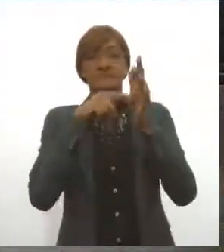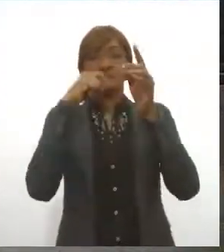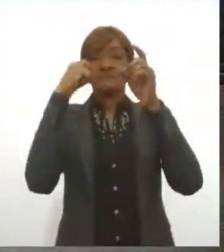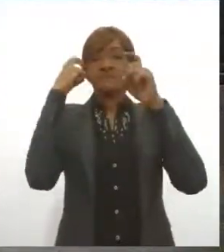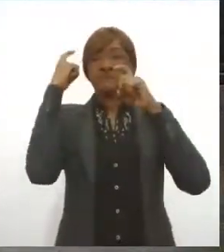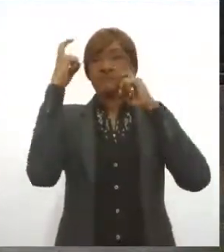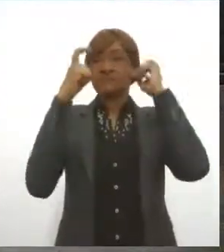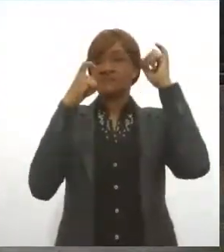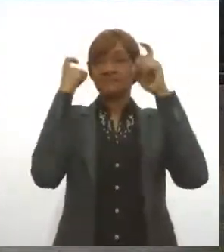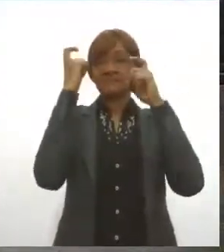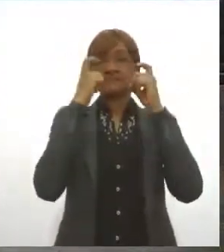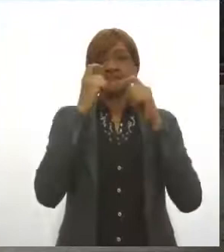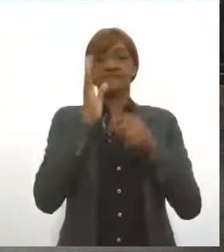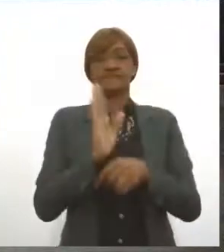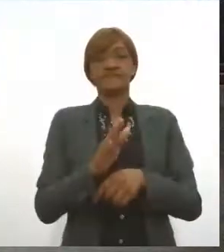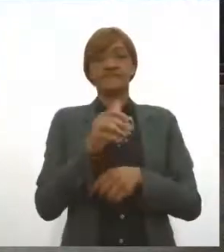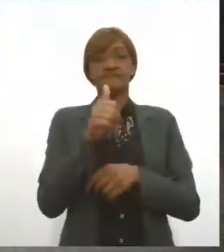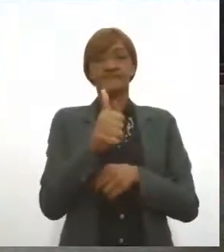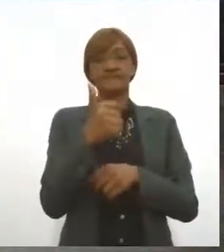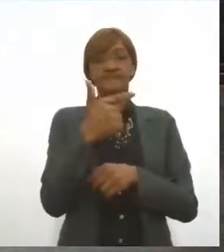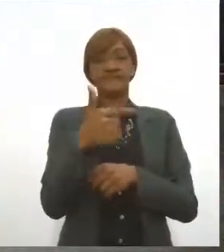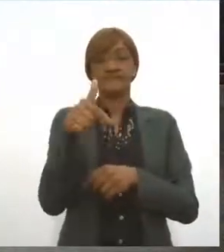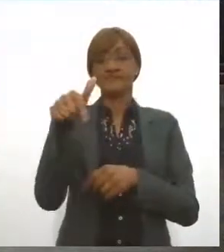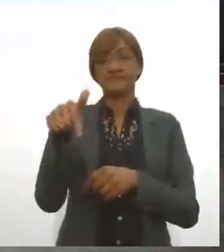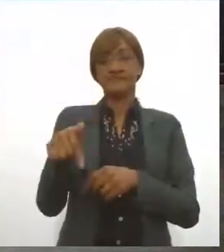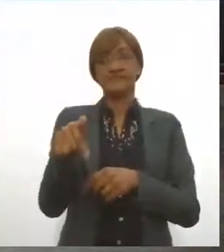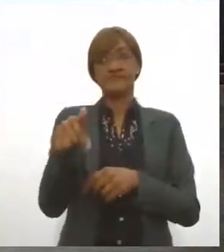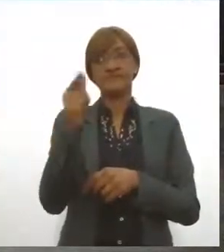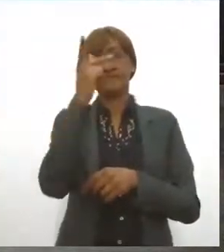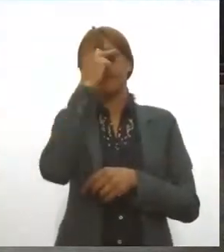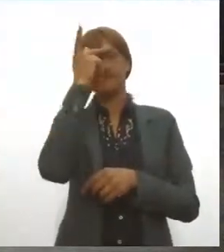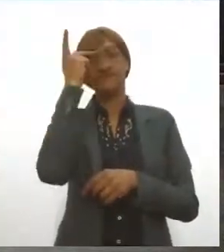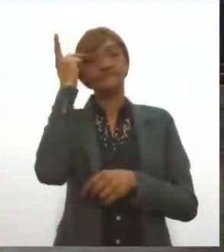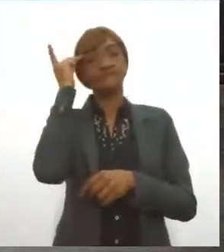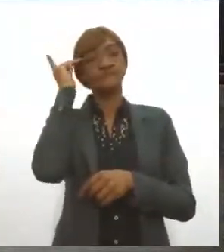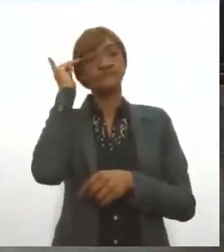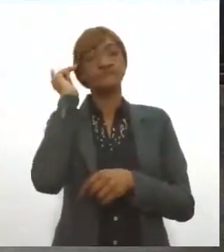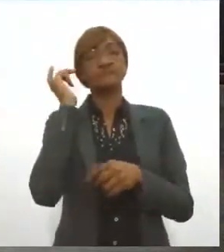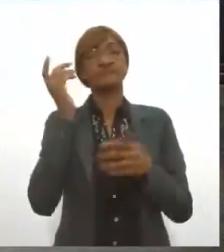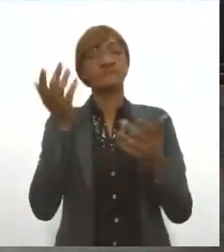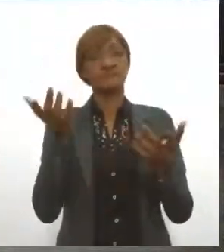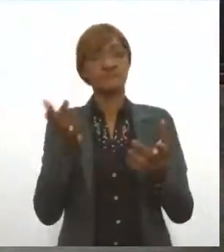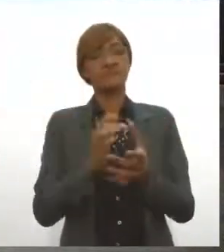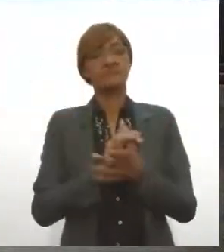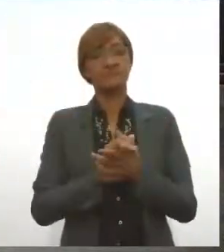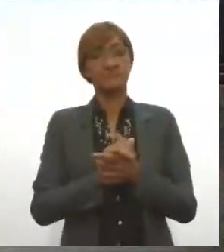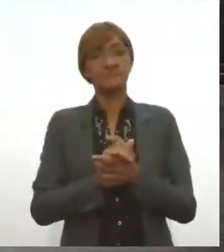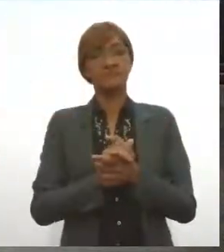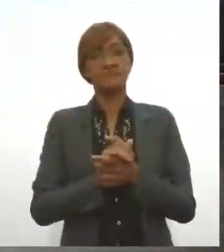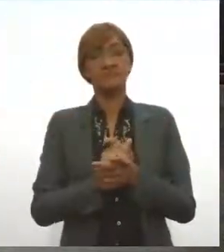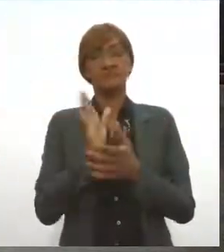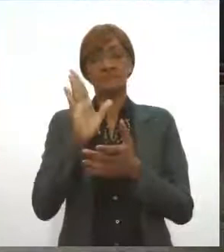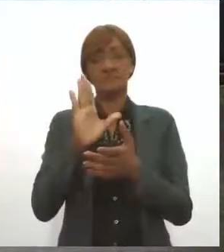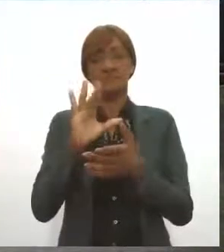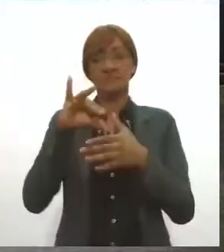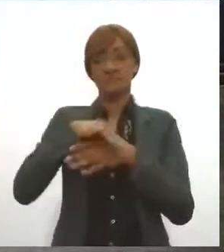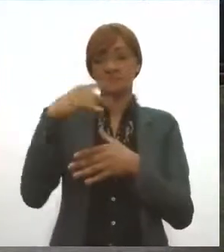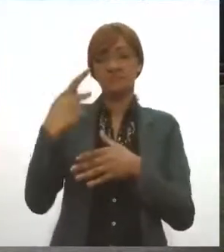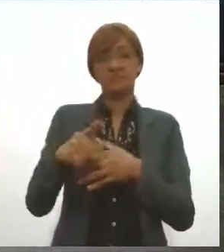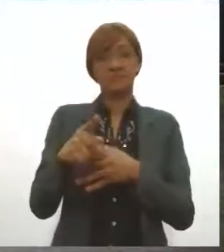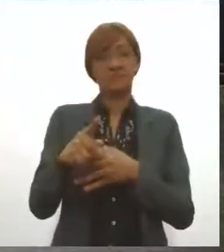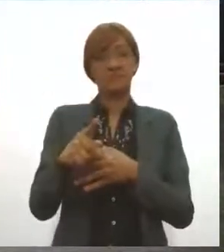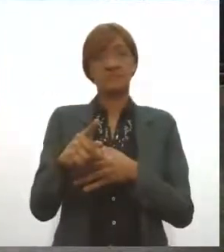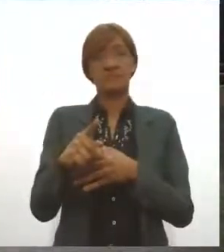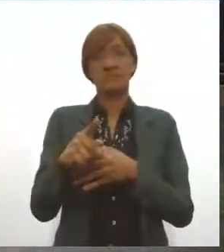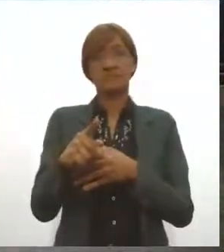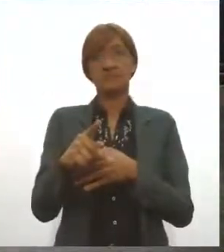são 127 casos, se eu estiver errada me corrija, 127 casos de AIDS em menores de 13